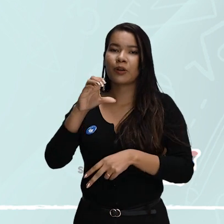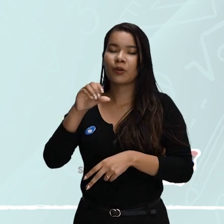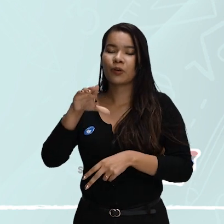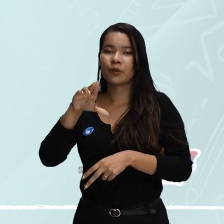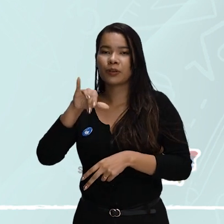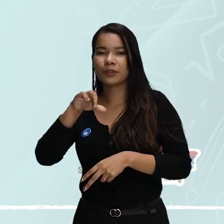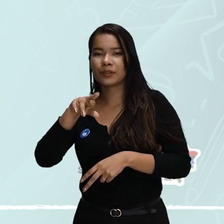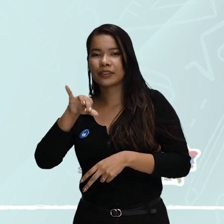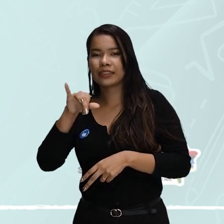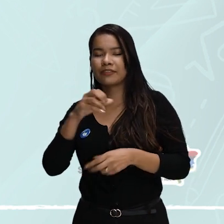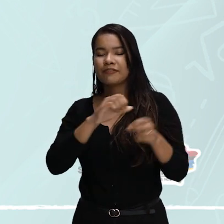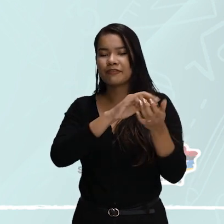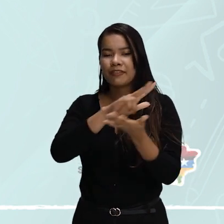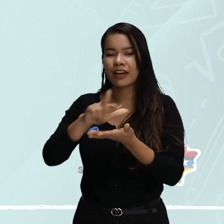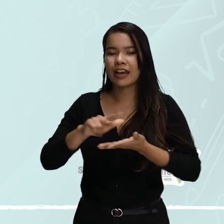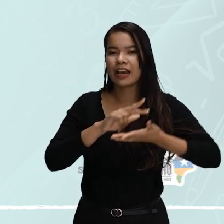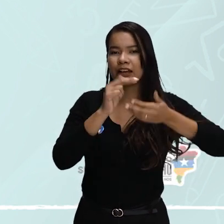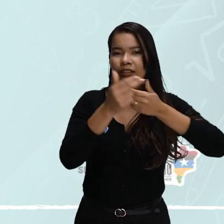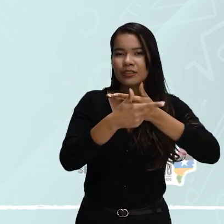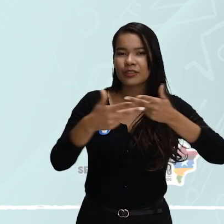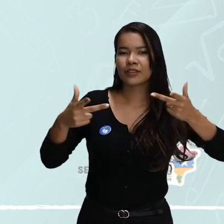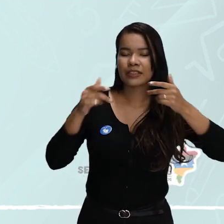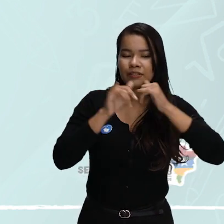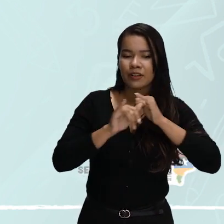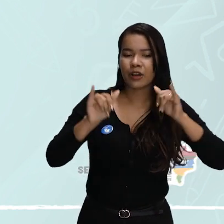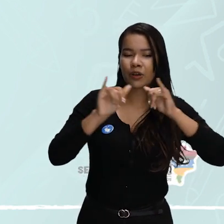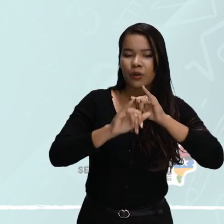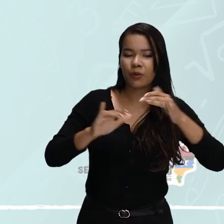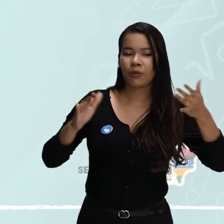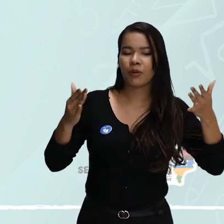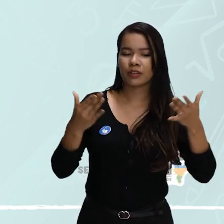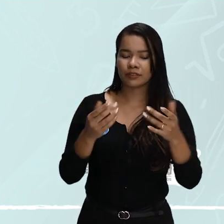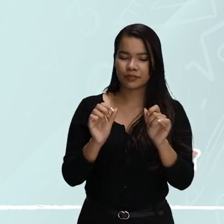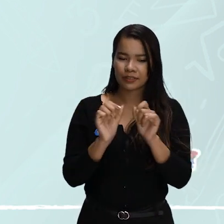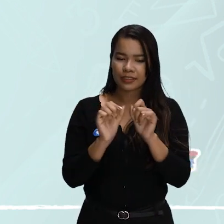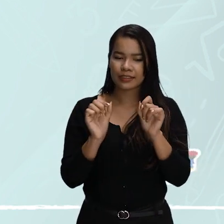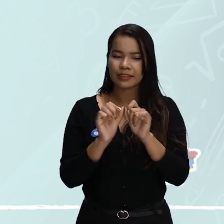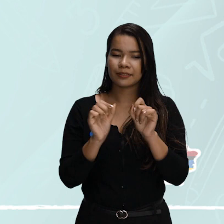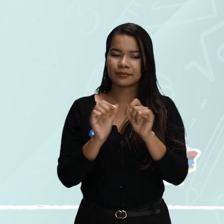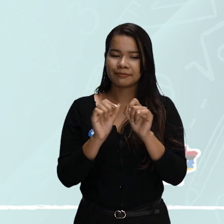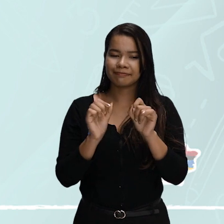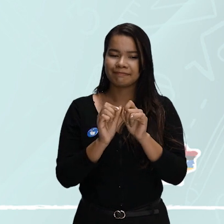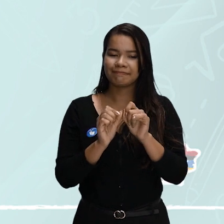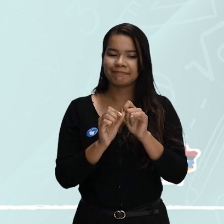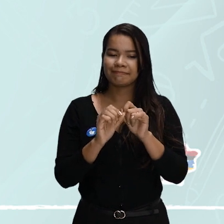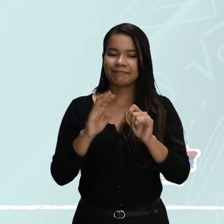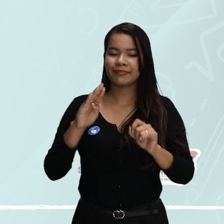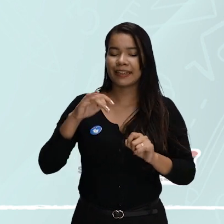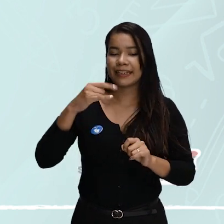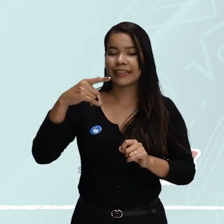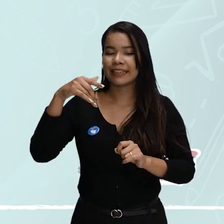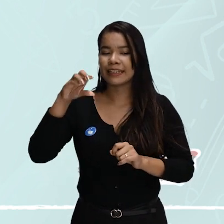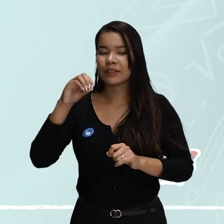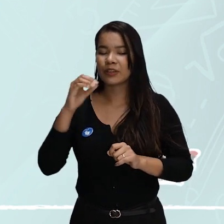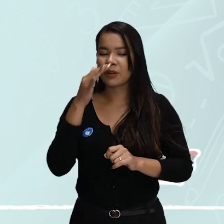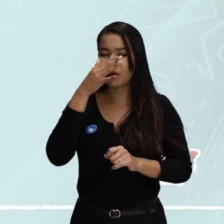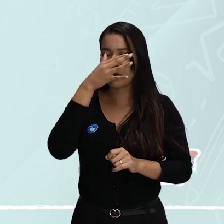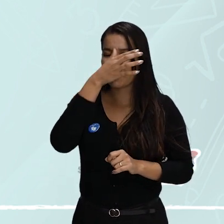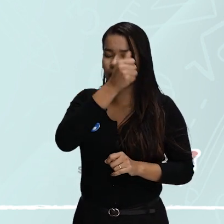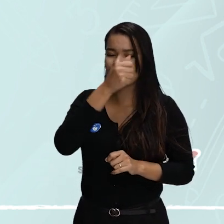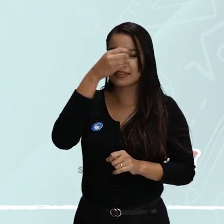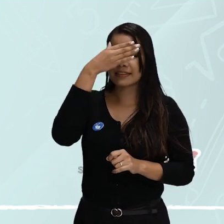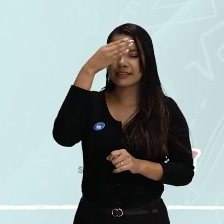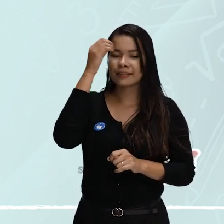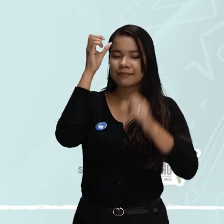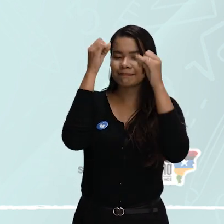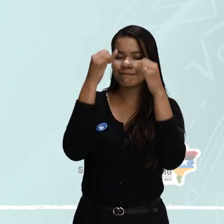para falar quando estava fazendo este baião. E quase me esqueço de dizer que